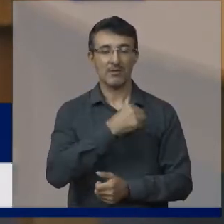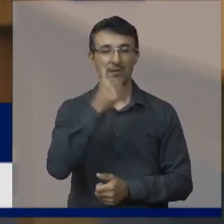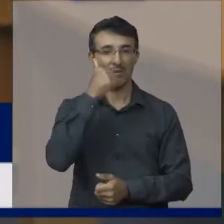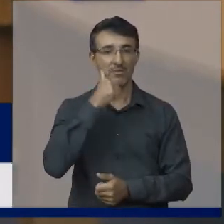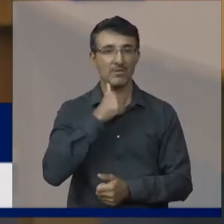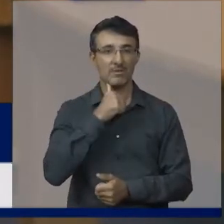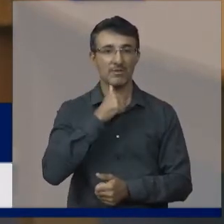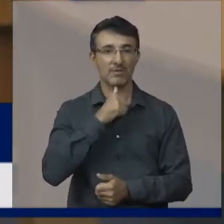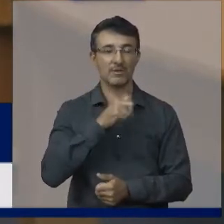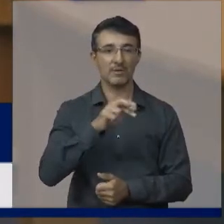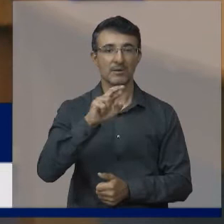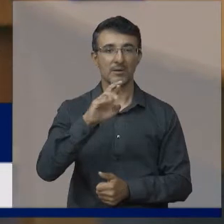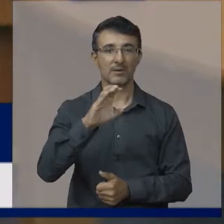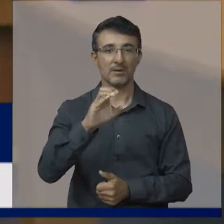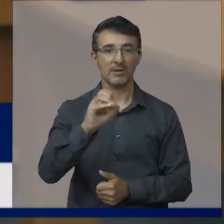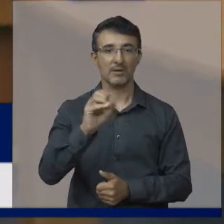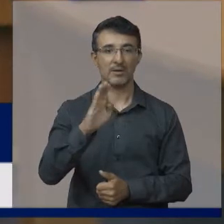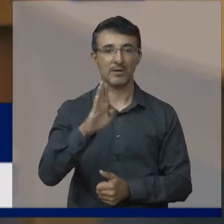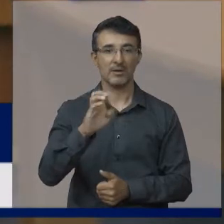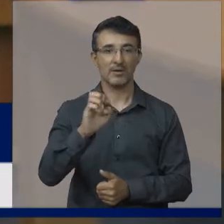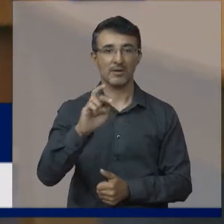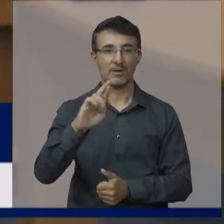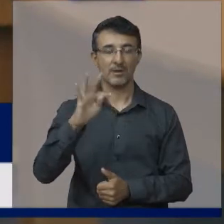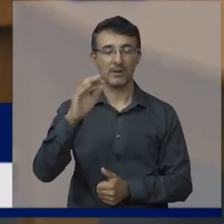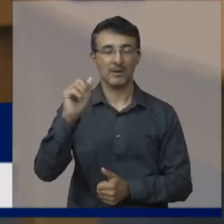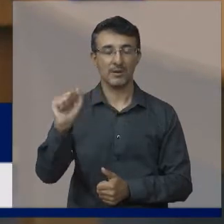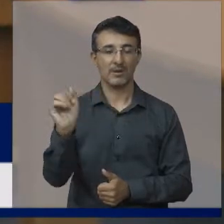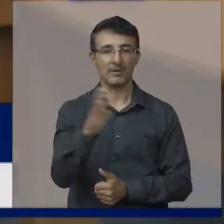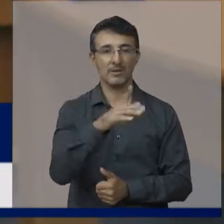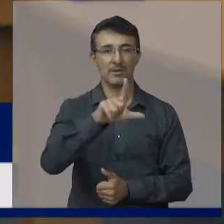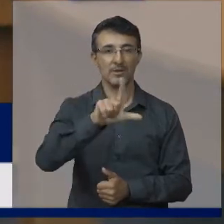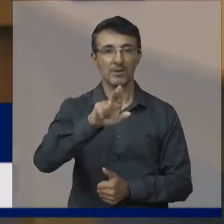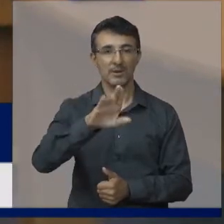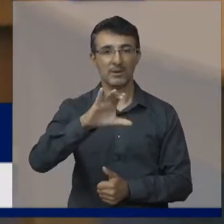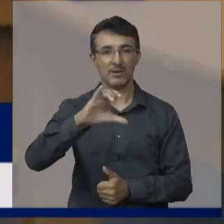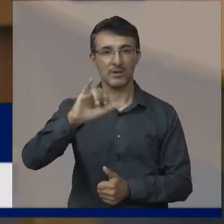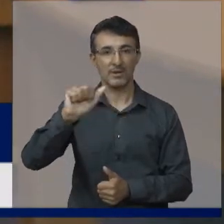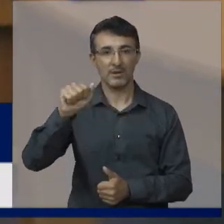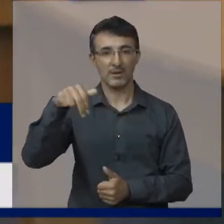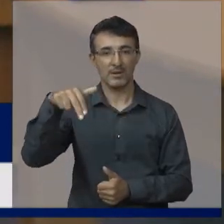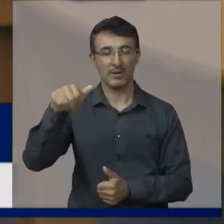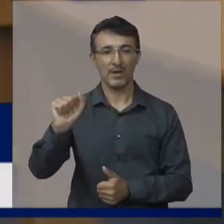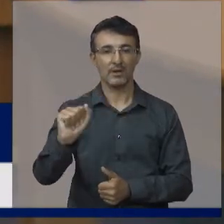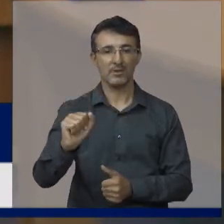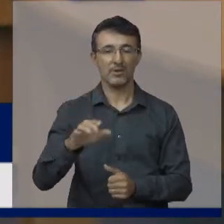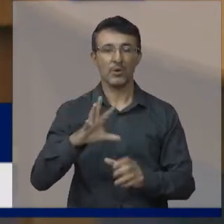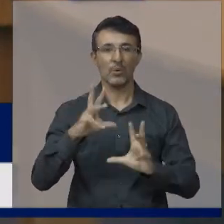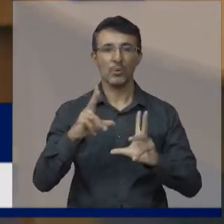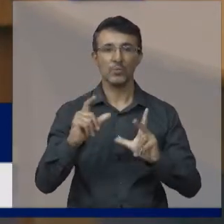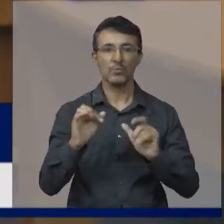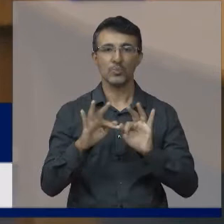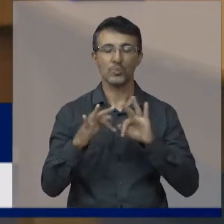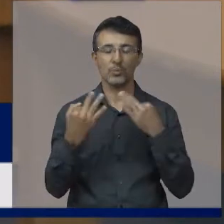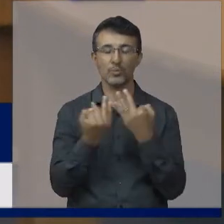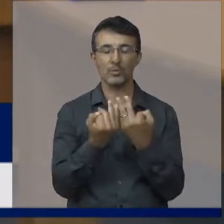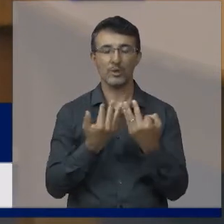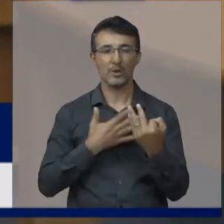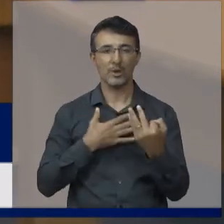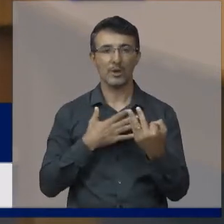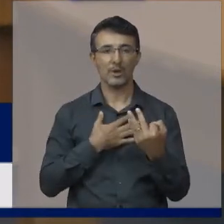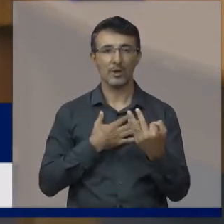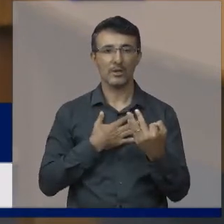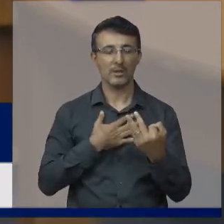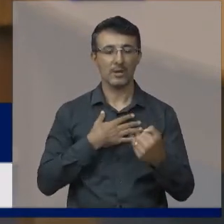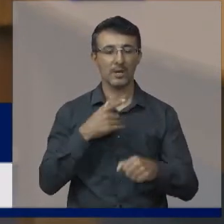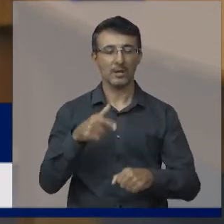a minha netinha Maria Luísa, Antonella, enfim, toda a minha família assistindo, então, essa